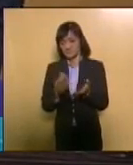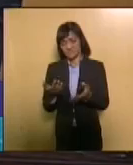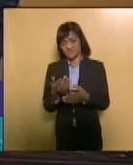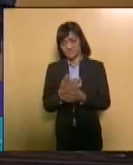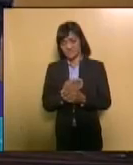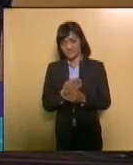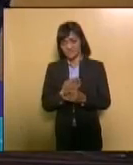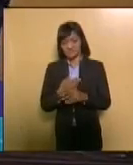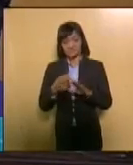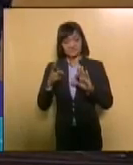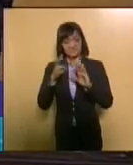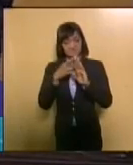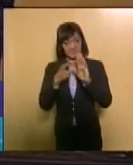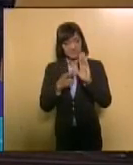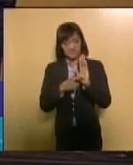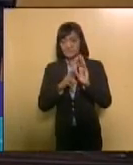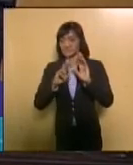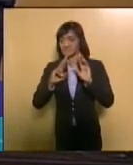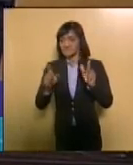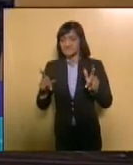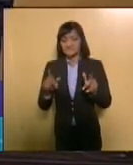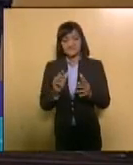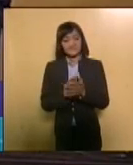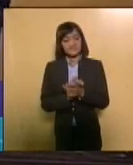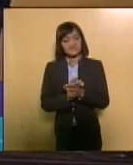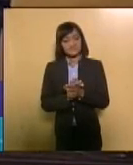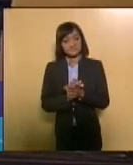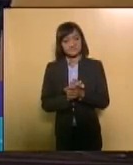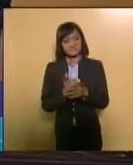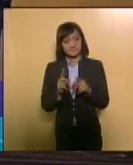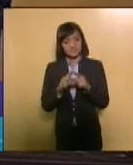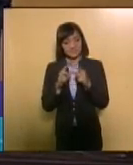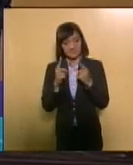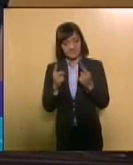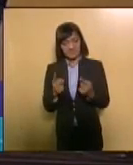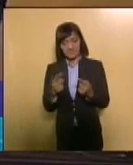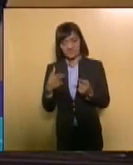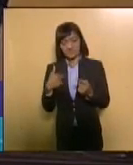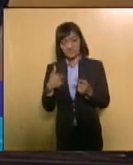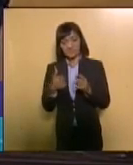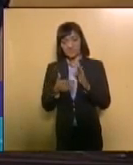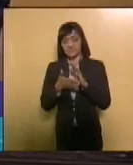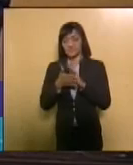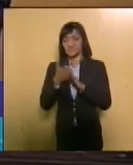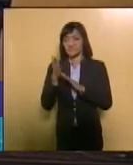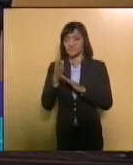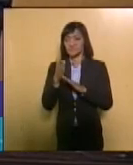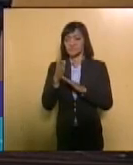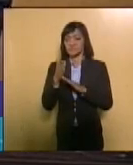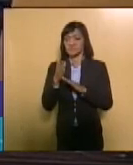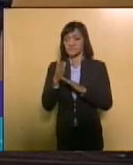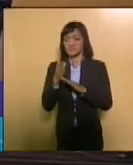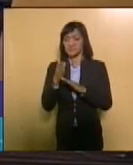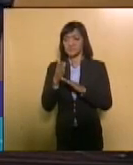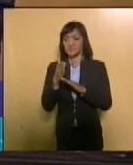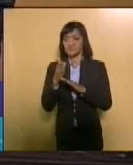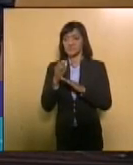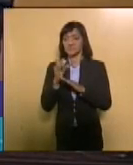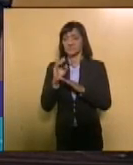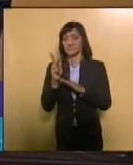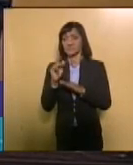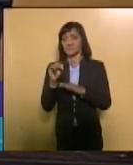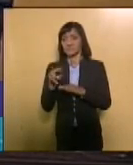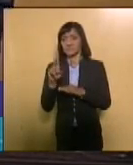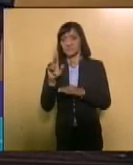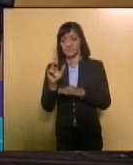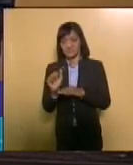regimes são diferentes mas estive recentemente na China participando